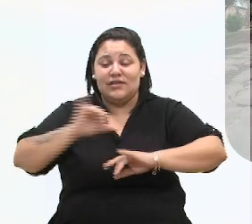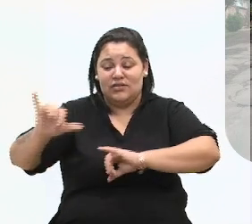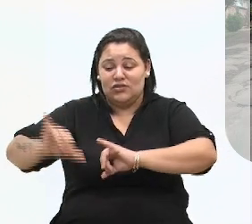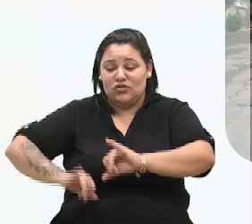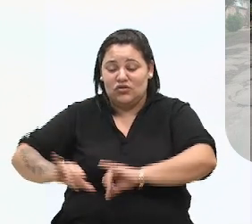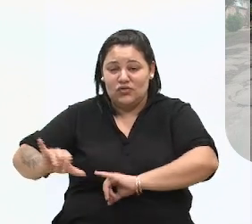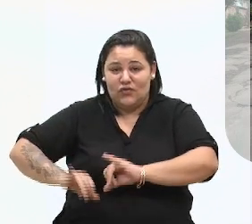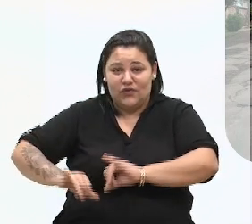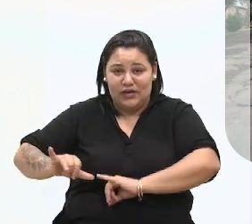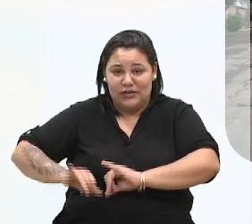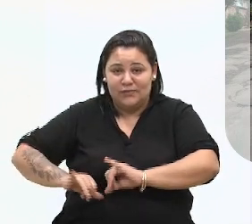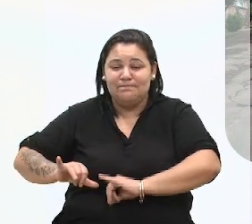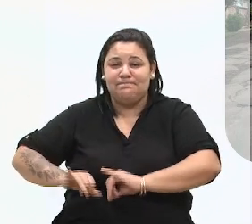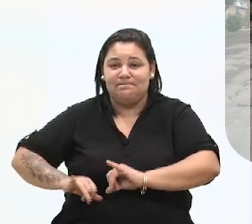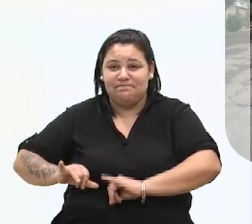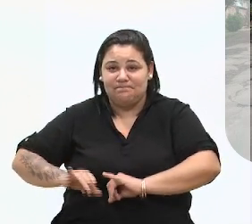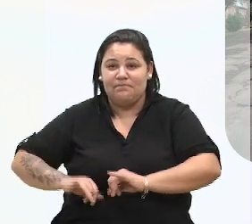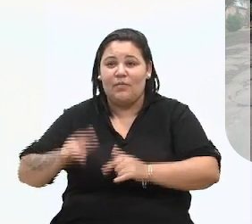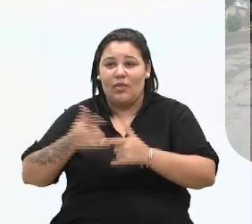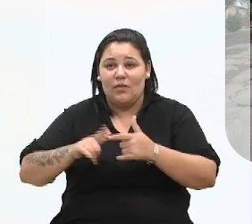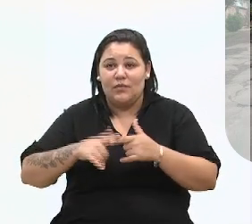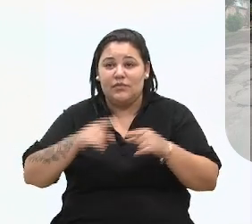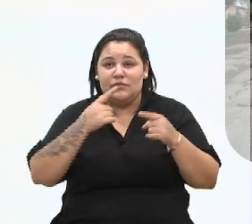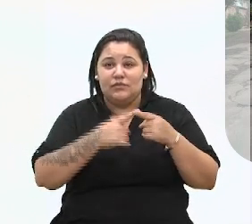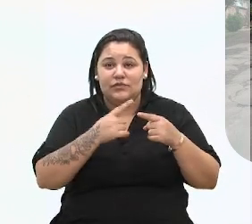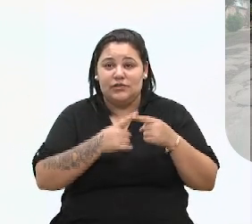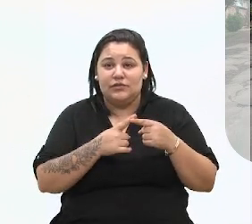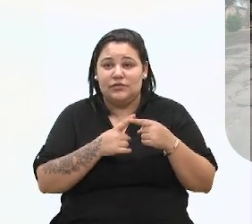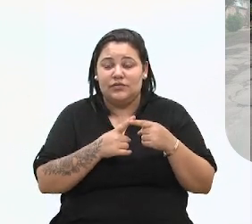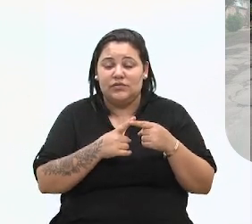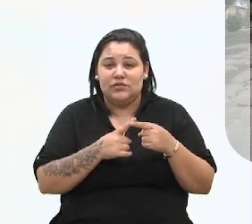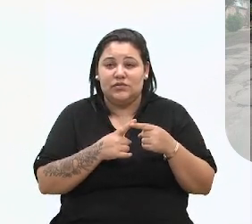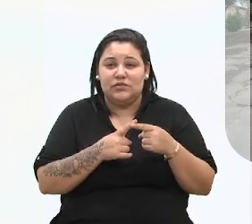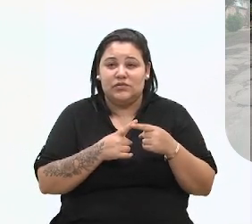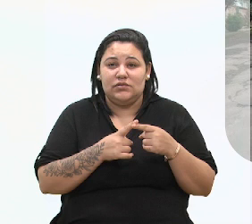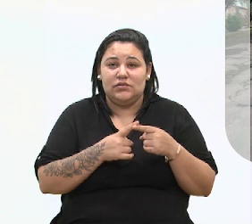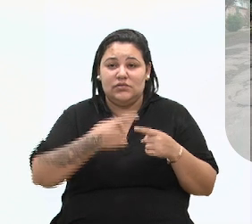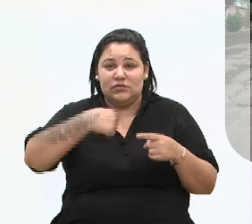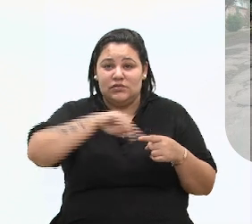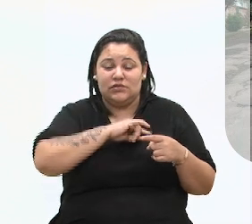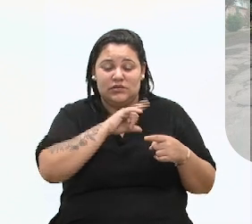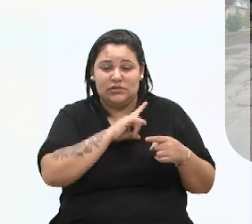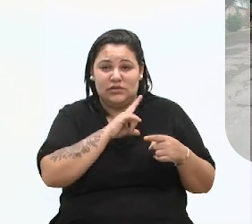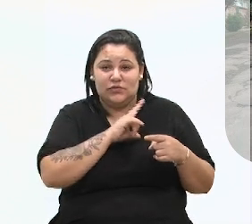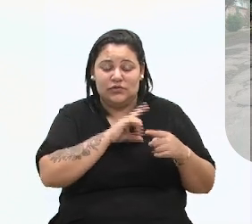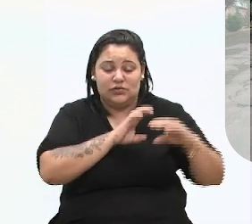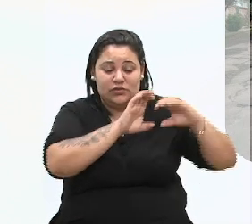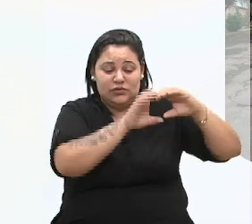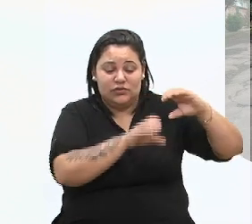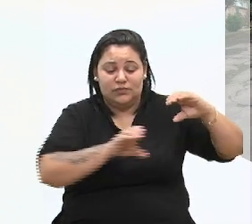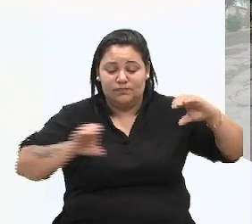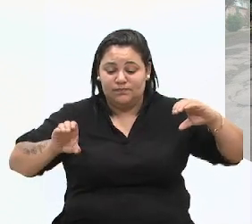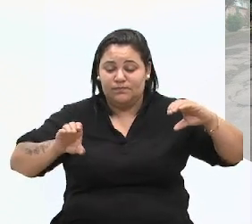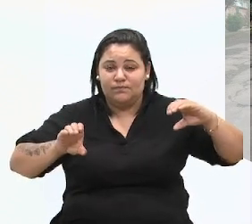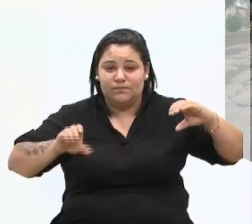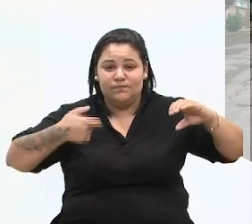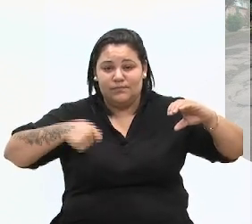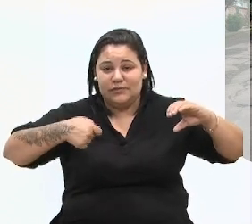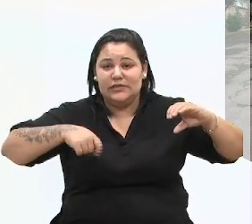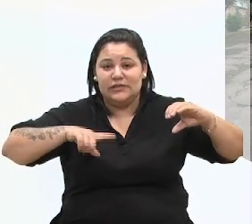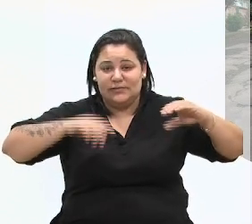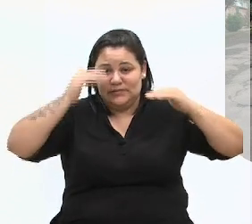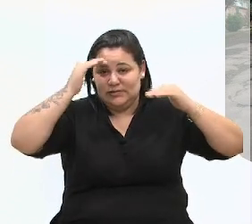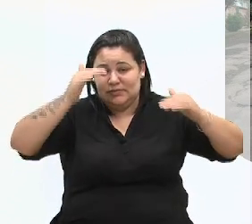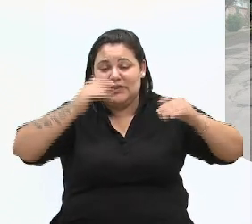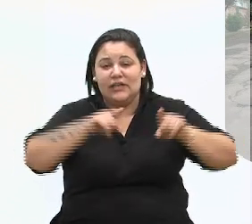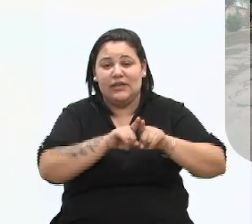intervenções, inclusive porque nós temos, né, o marco do esgotamento sanitário que precisa ser cumprido, e com isso realmente,